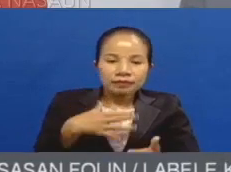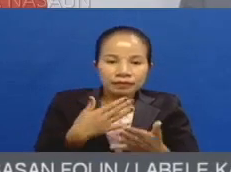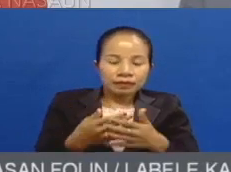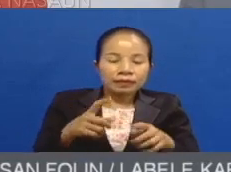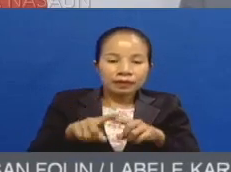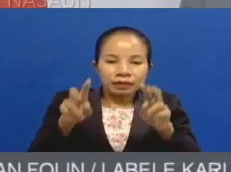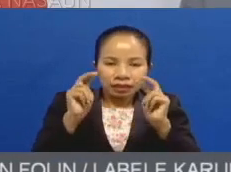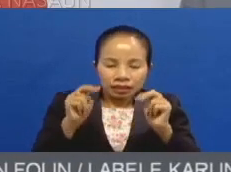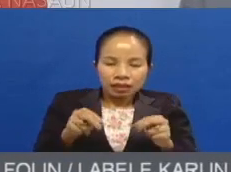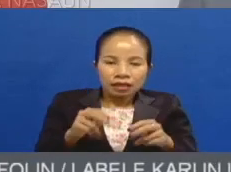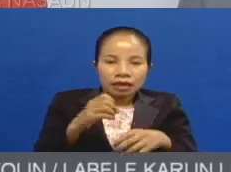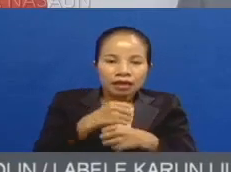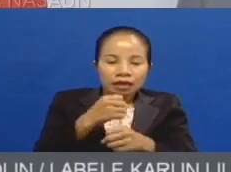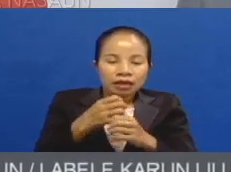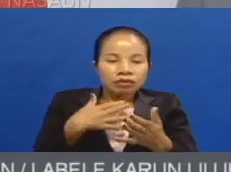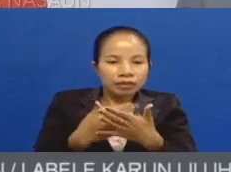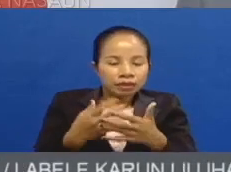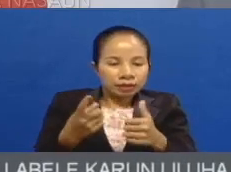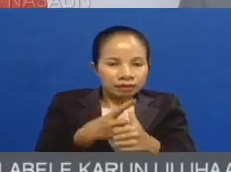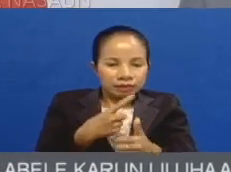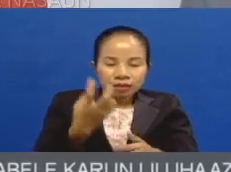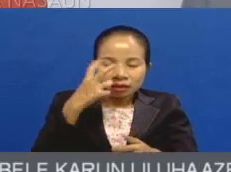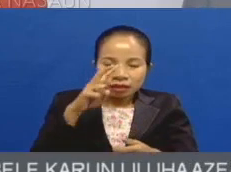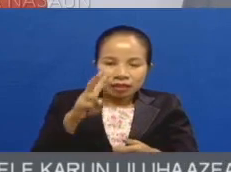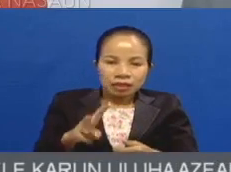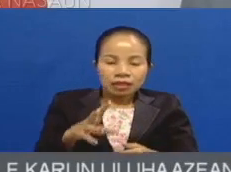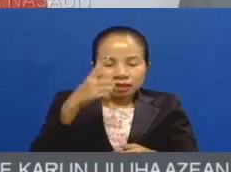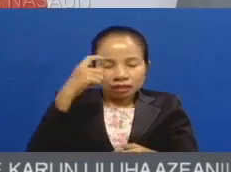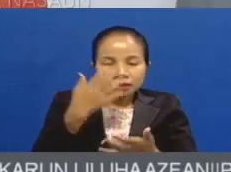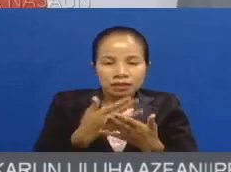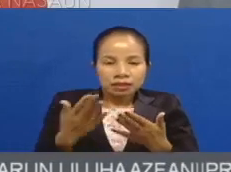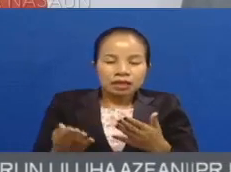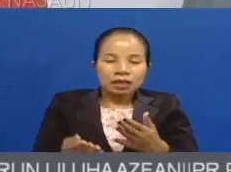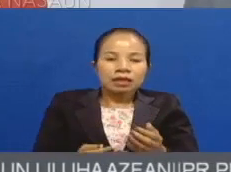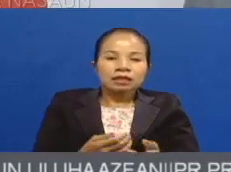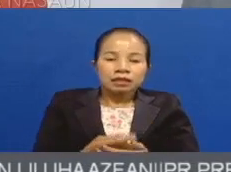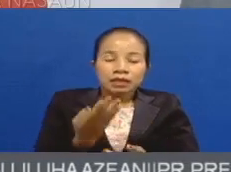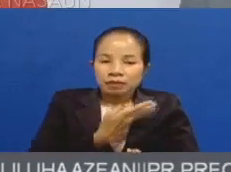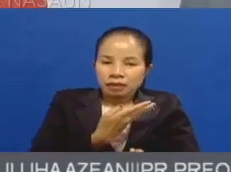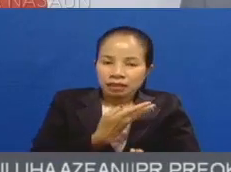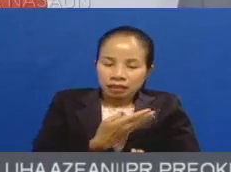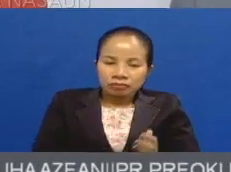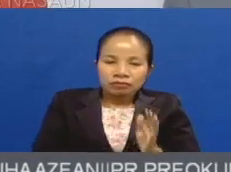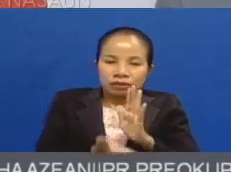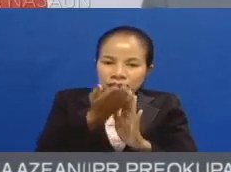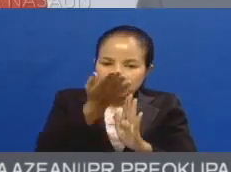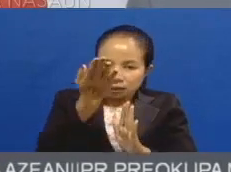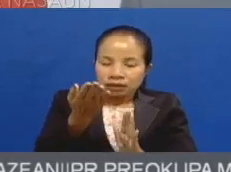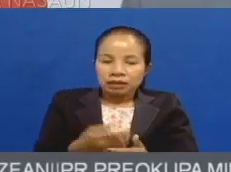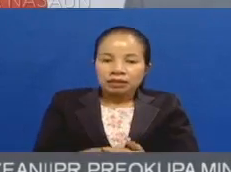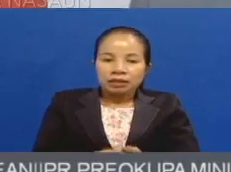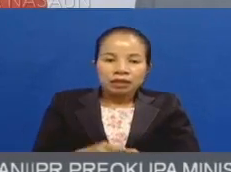halo, diria que primeiro análise tamba sa maca folha ensaio. E